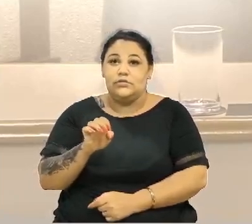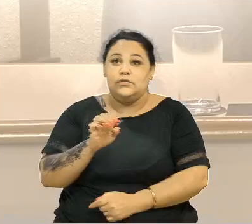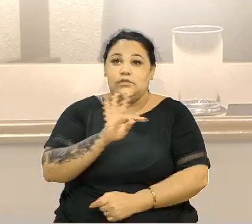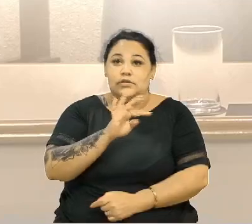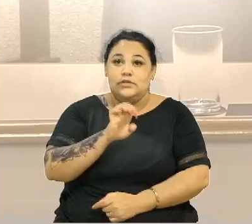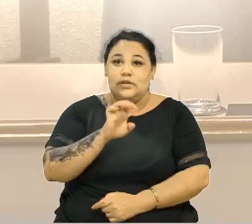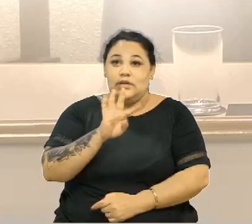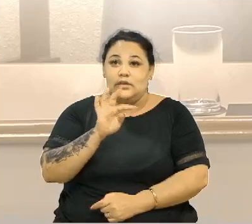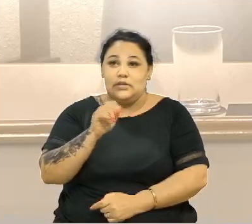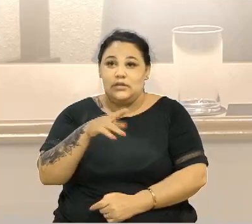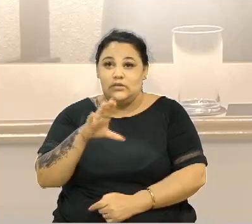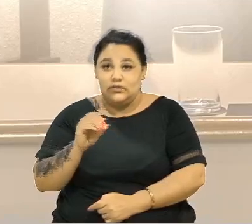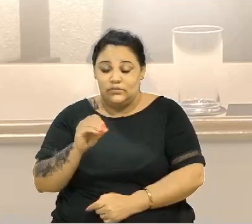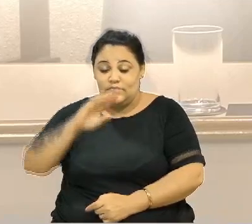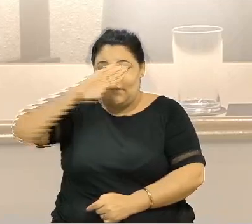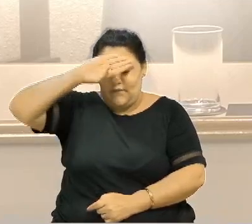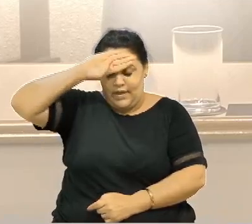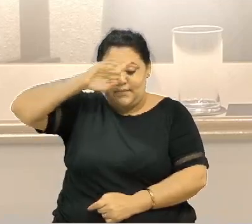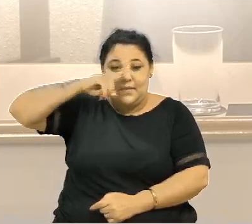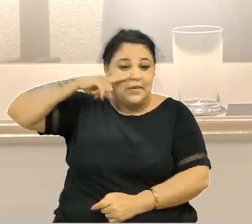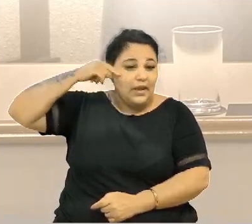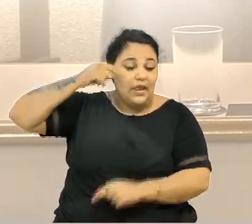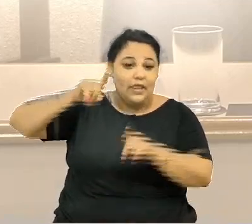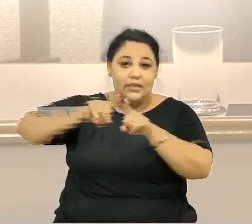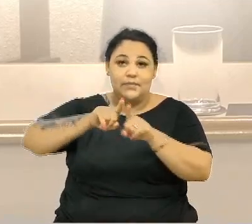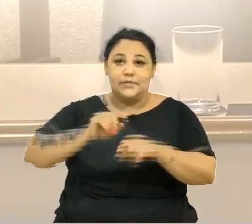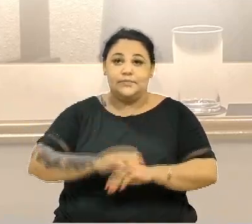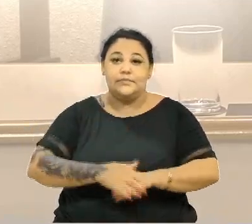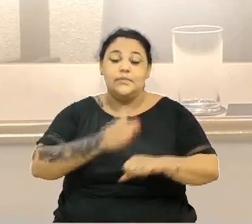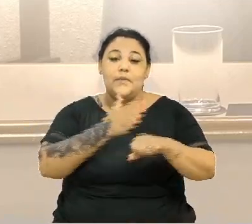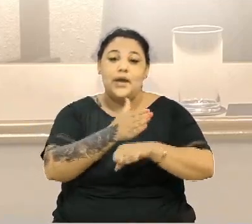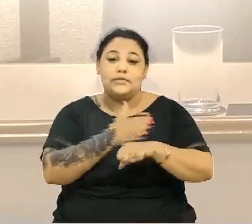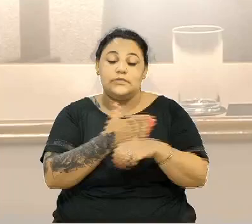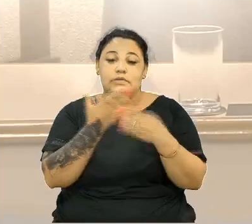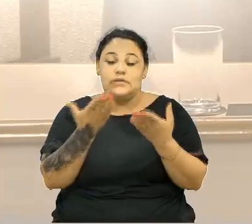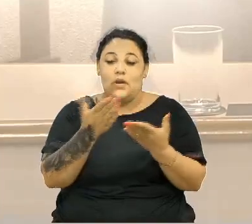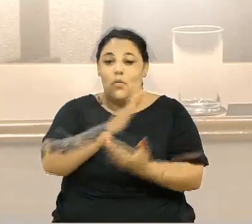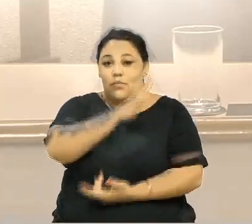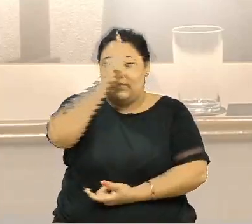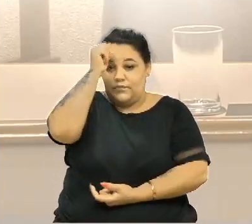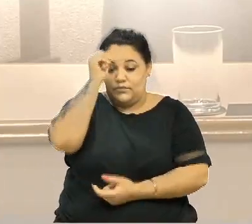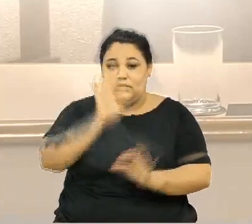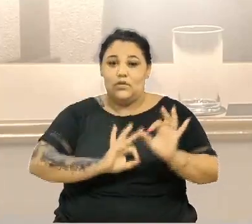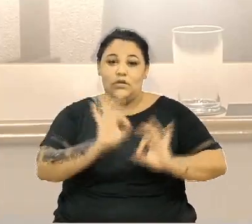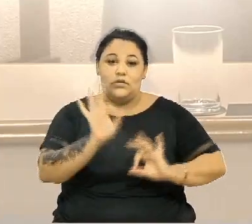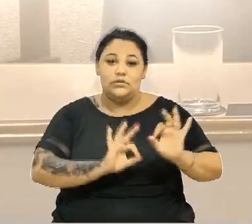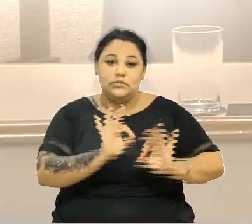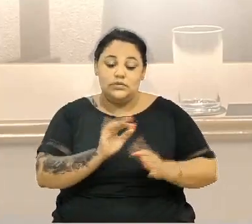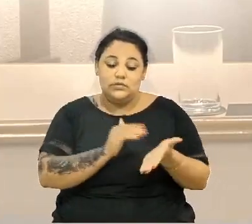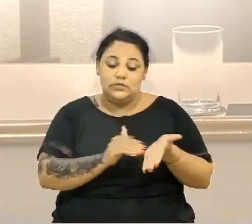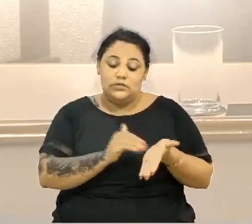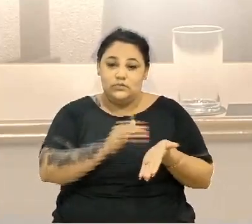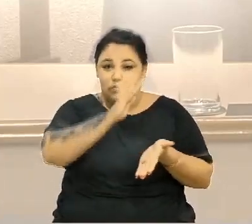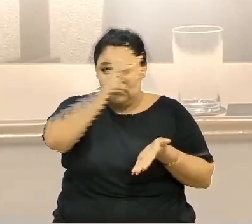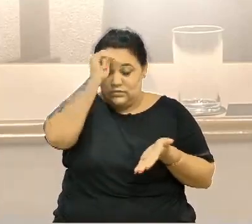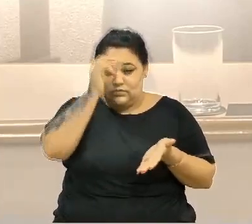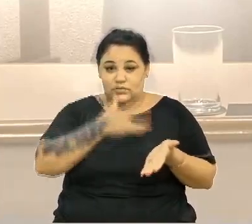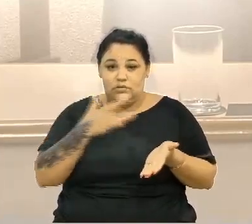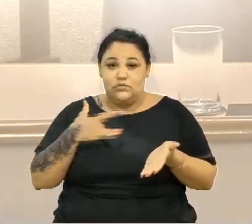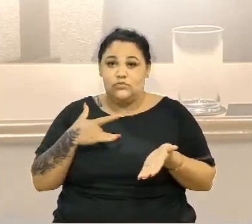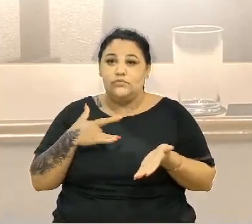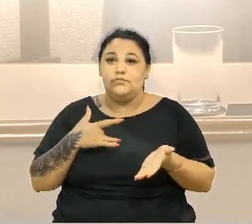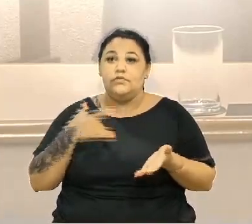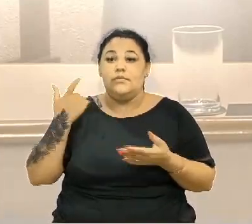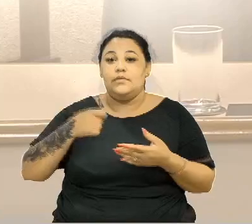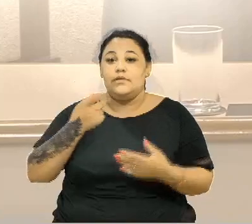homens adultos não vacinados contra essas doenças. Participe. Então, a Prefeitura está organizando, a Secretaria Municipal de Saúde. Eu não poderia deixar